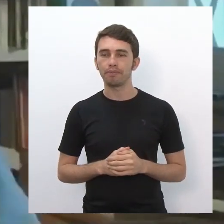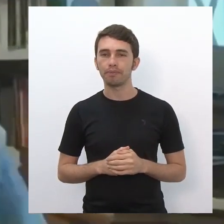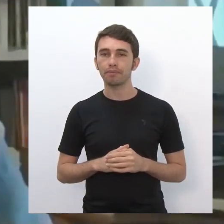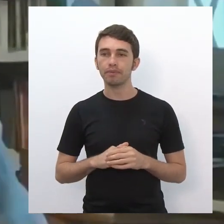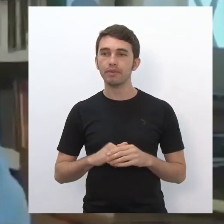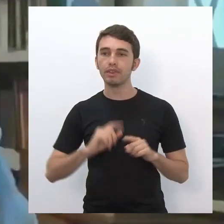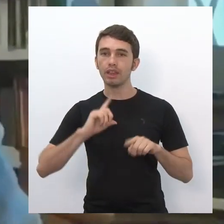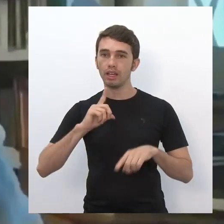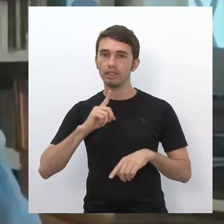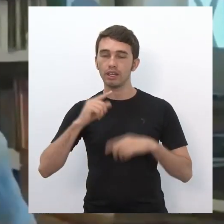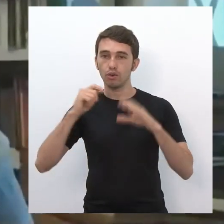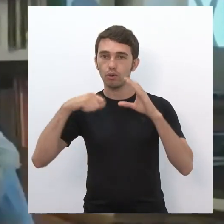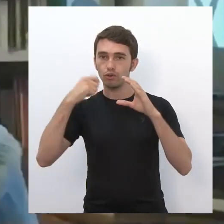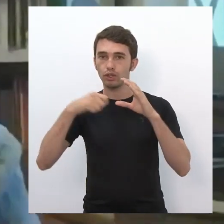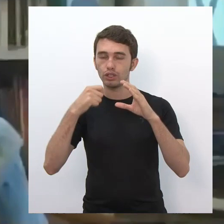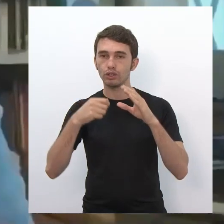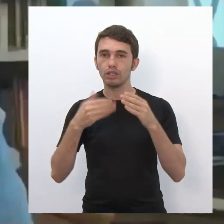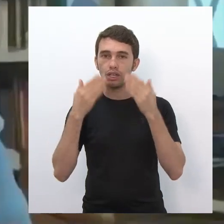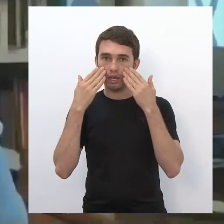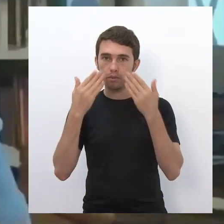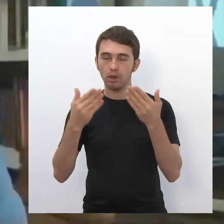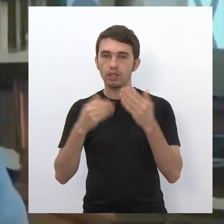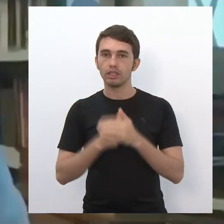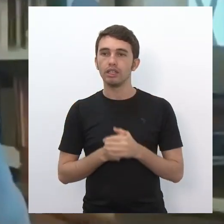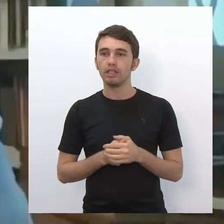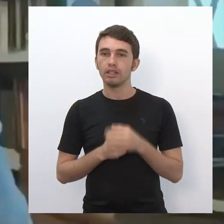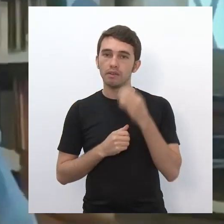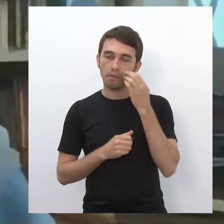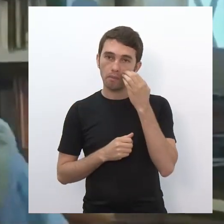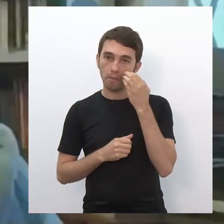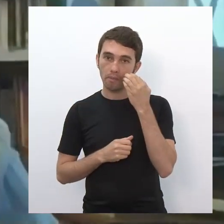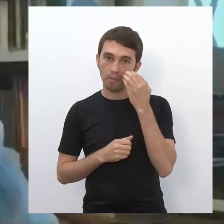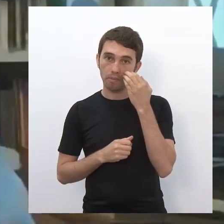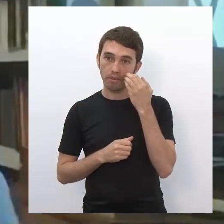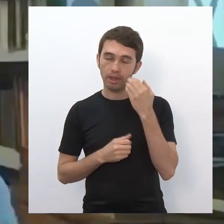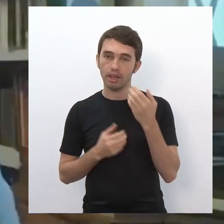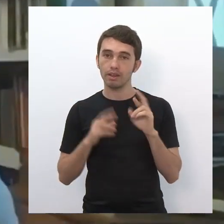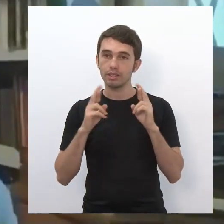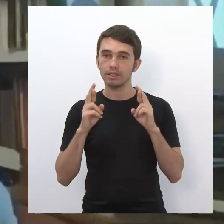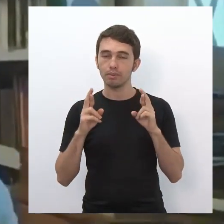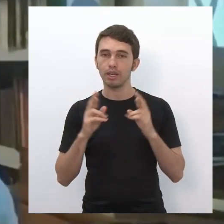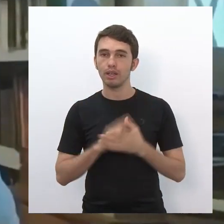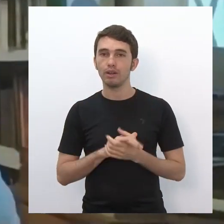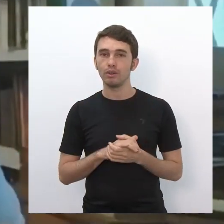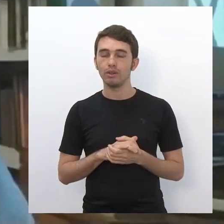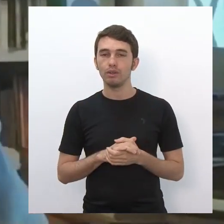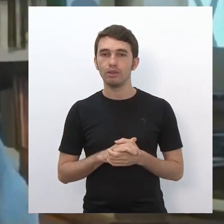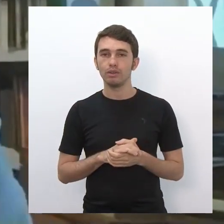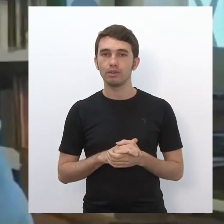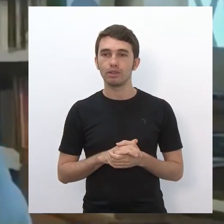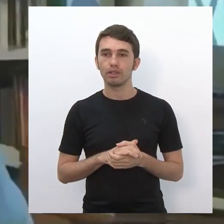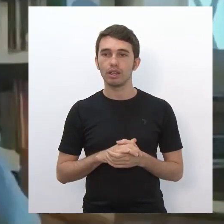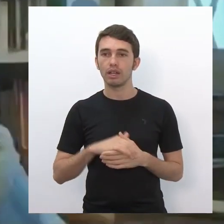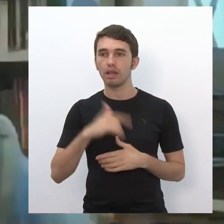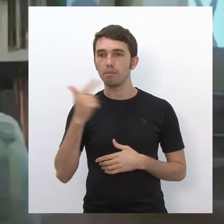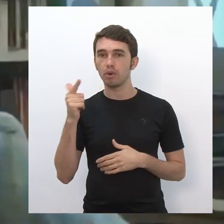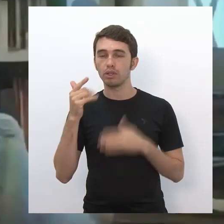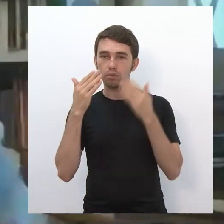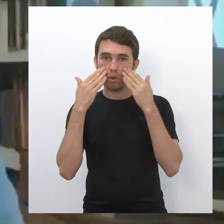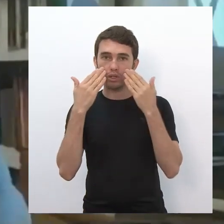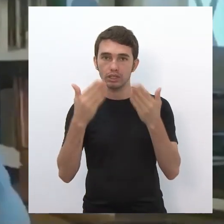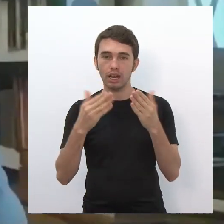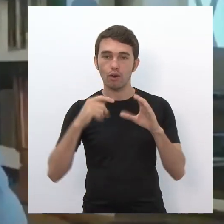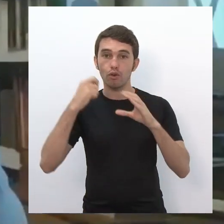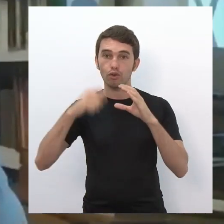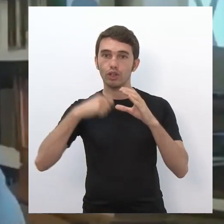Nós trouxemos um videozinho que é um trailer, né? Eu espero poder, num momento mais oportuno, apresentar o